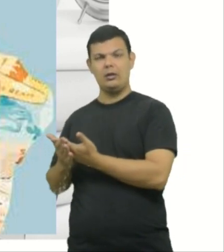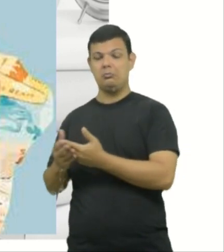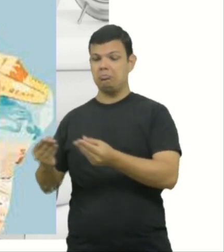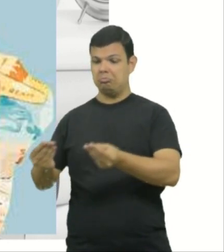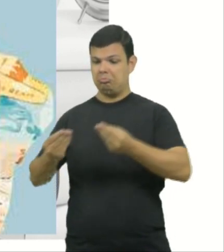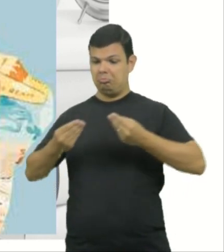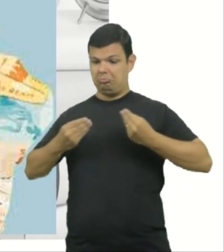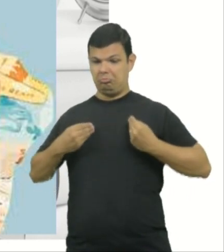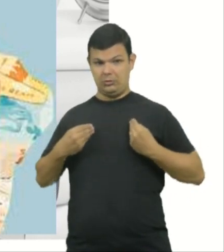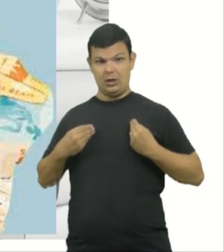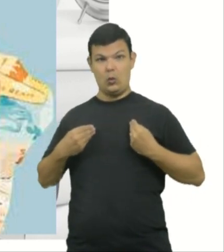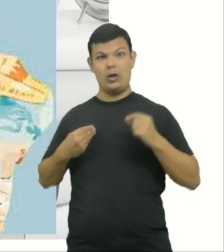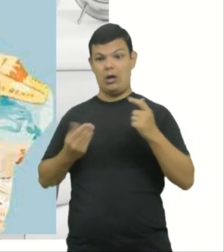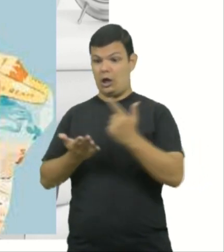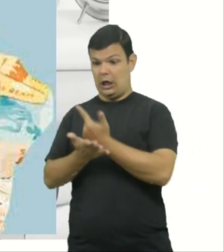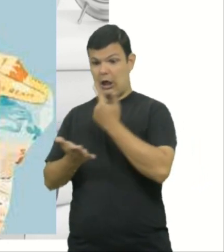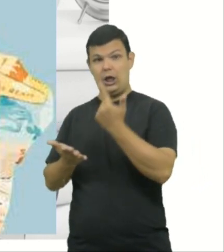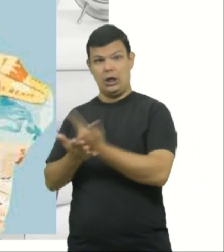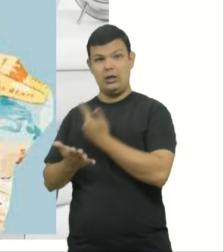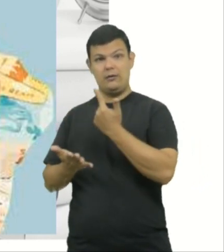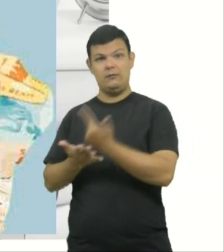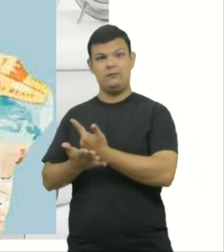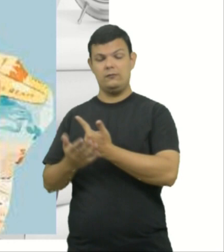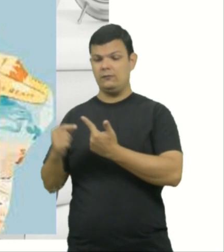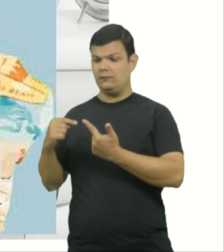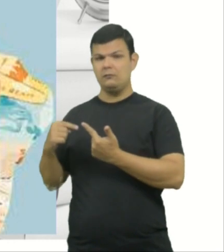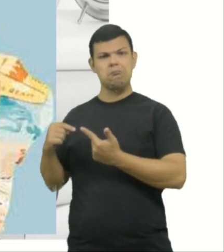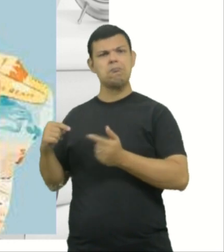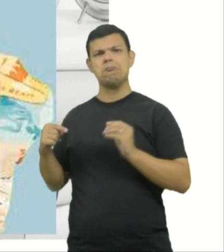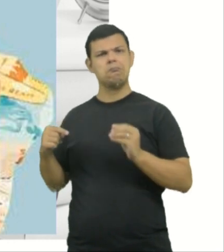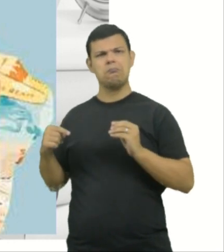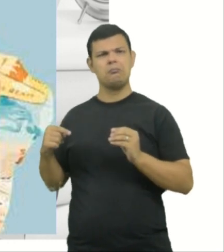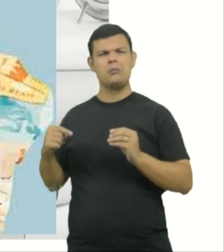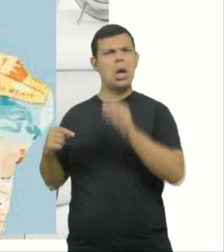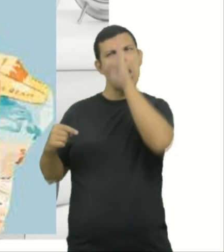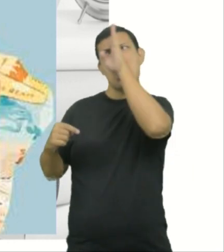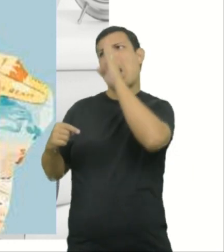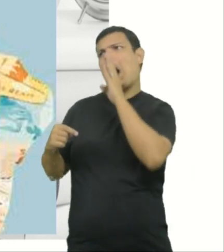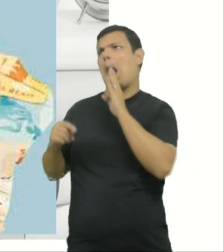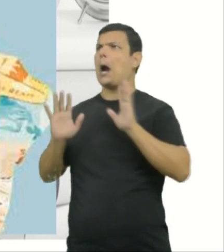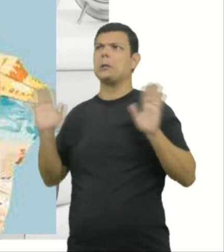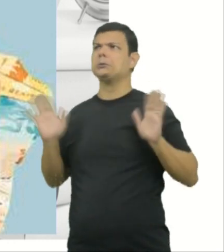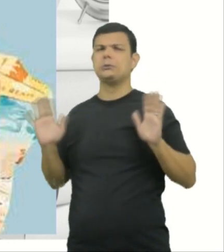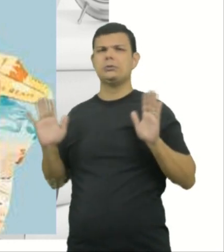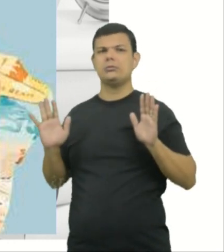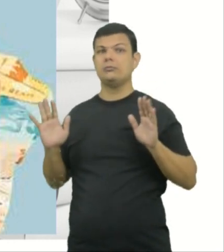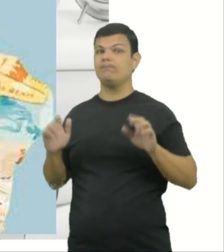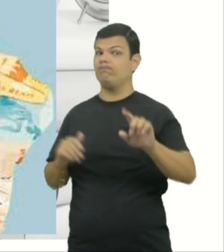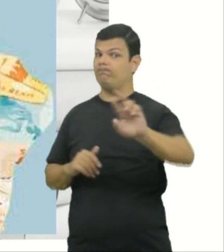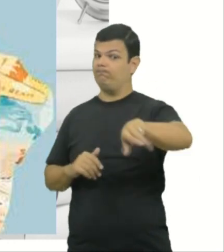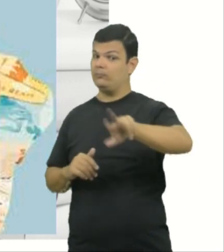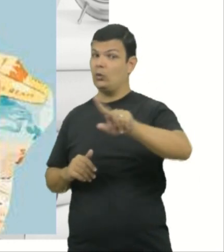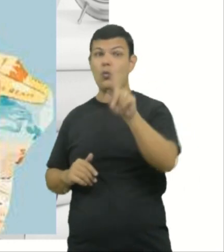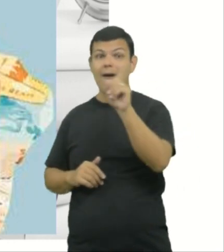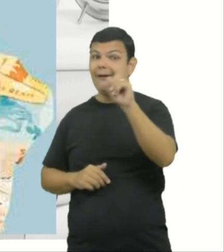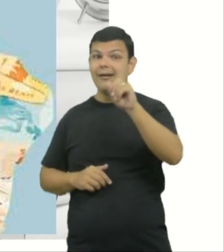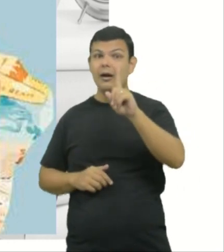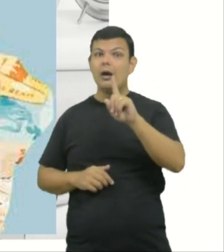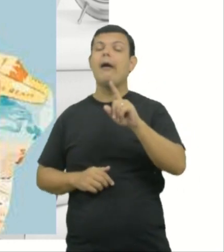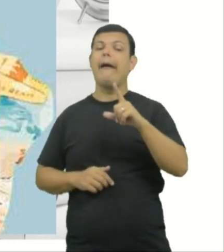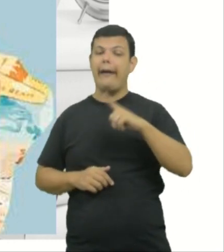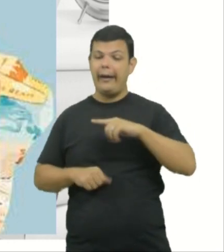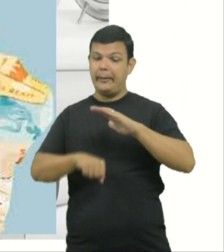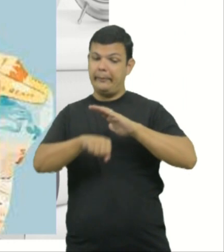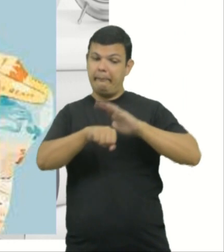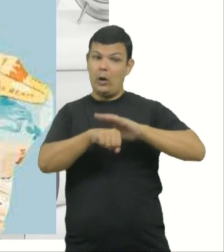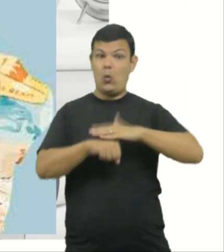recebo um livro didático lá na escola, aquele livro ali, eu acho que é de graça que chega para mim. Pois não é. Aquele livro ele é